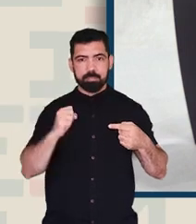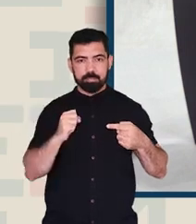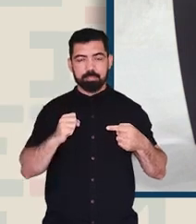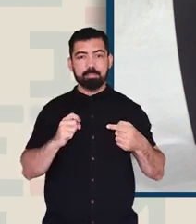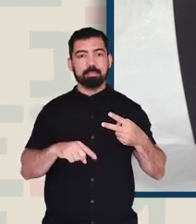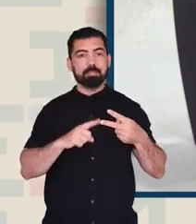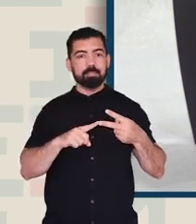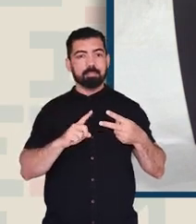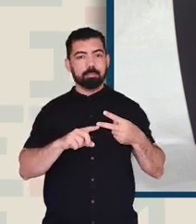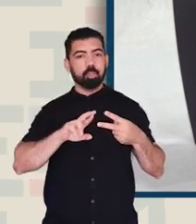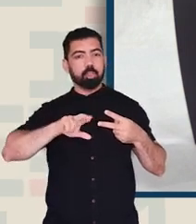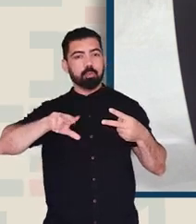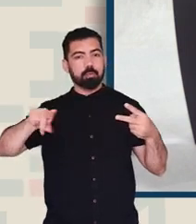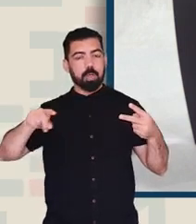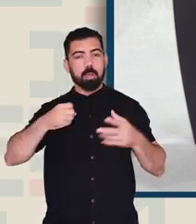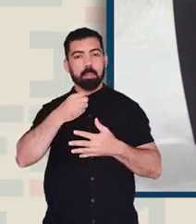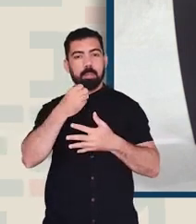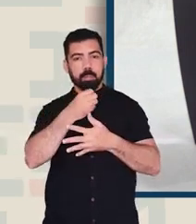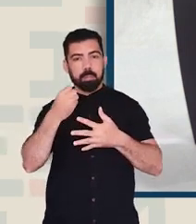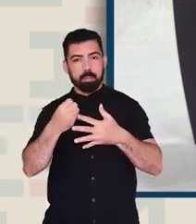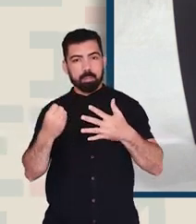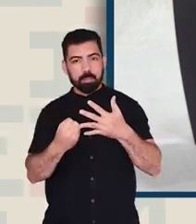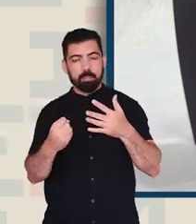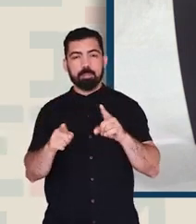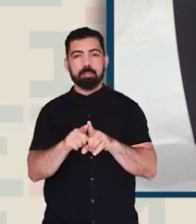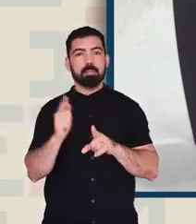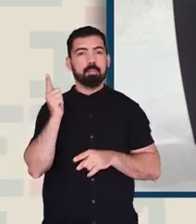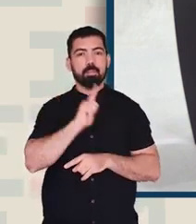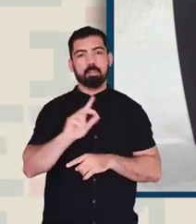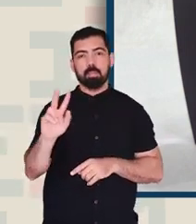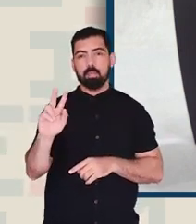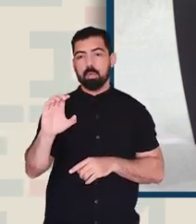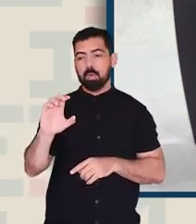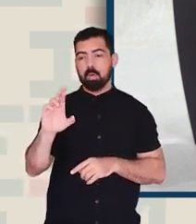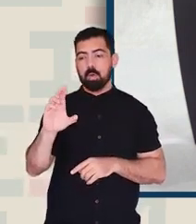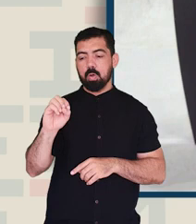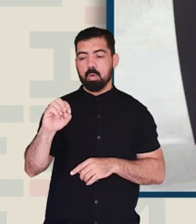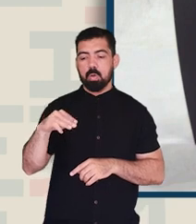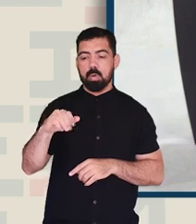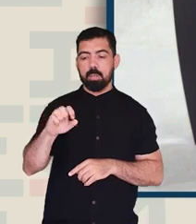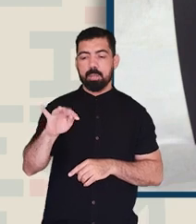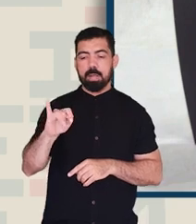consegue ter as diferentes notas, a gente consegue cromatismo, né?